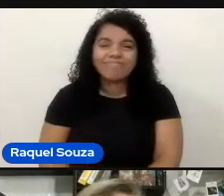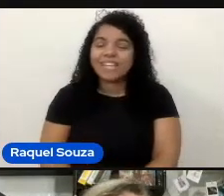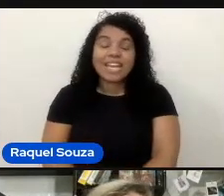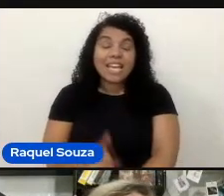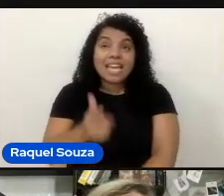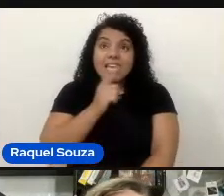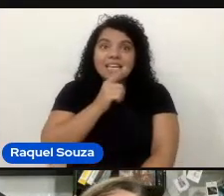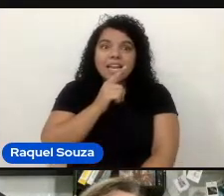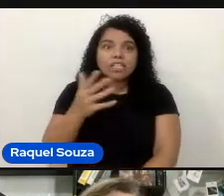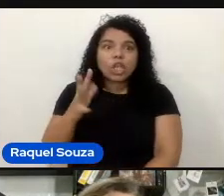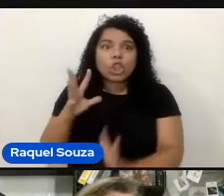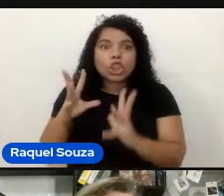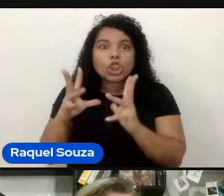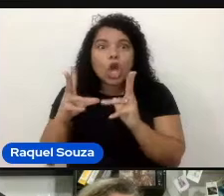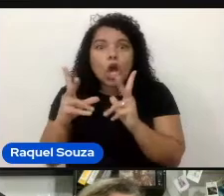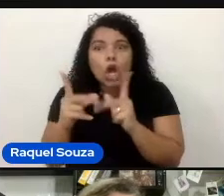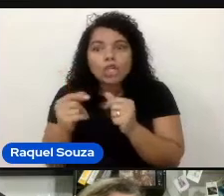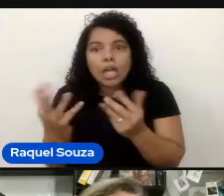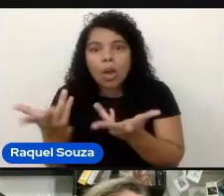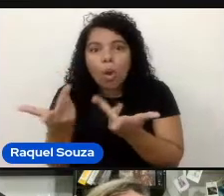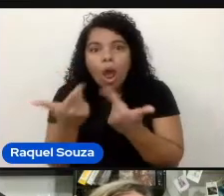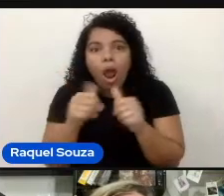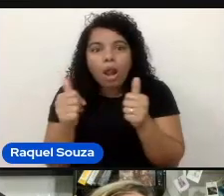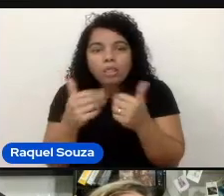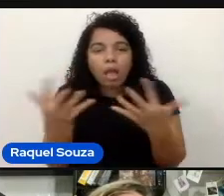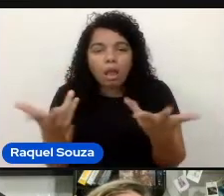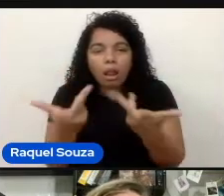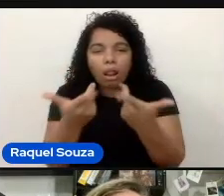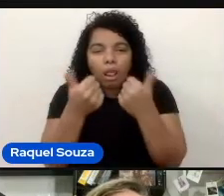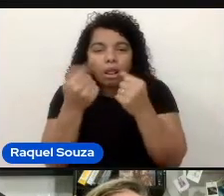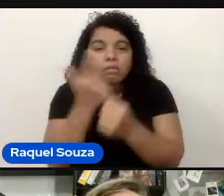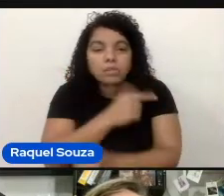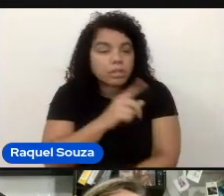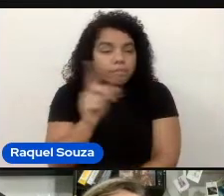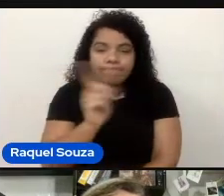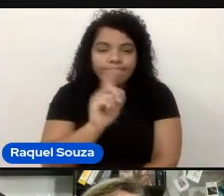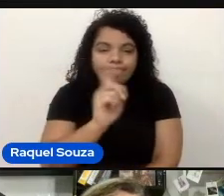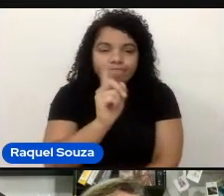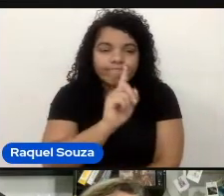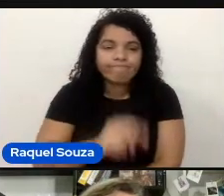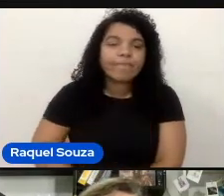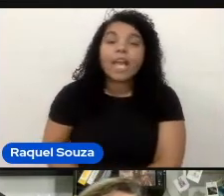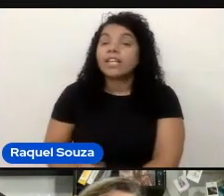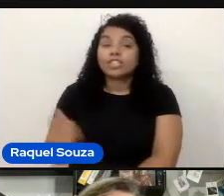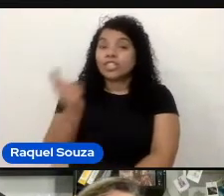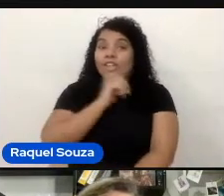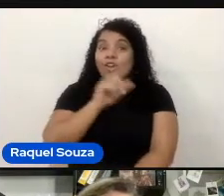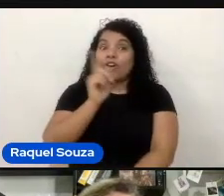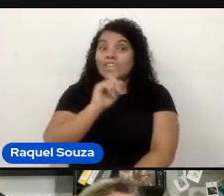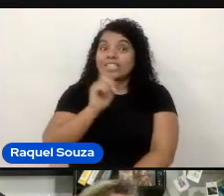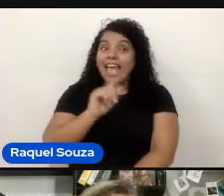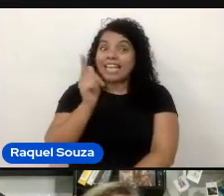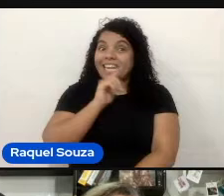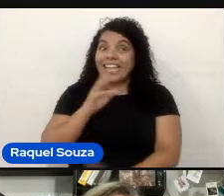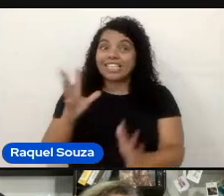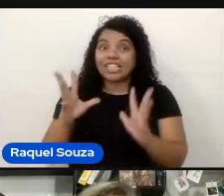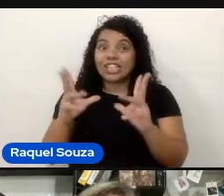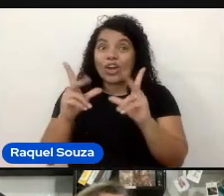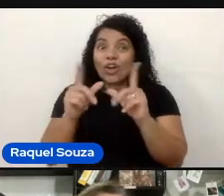toda a qualidade do produto com a automação, né? Acho que a gente não consegue garantir toda a qualidade do produto com